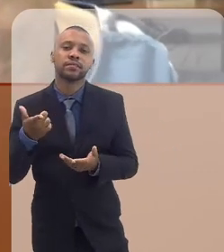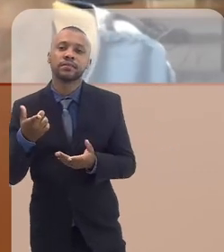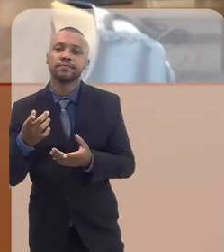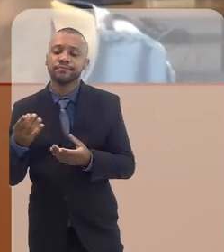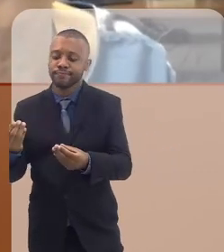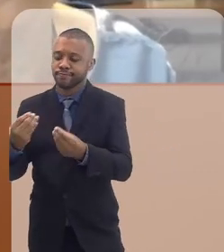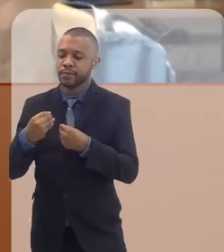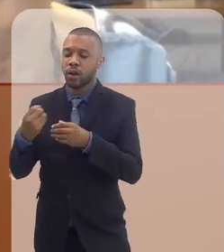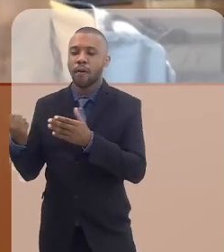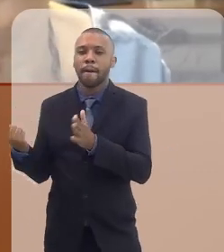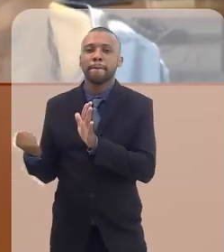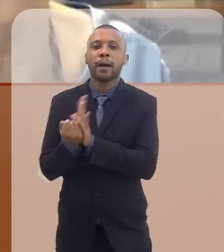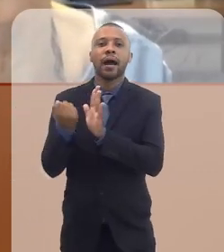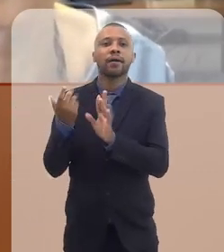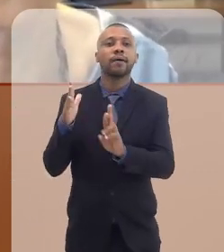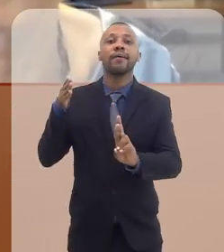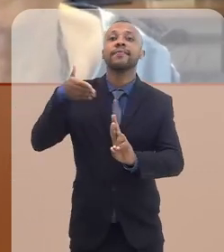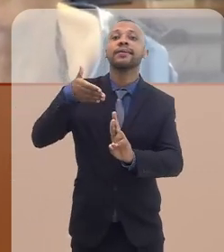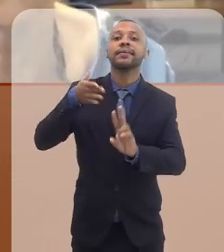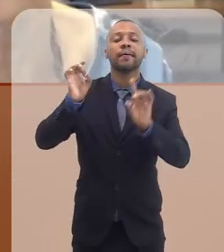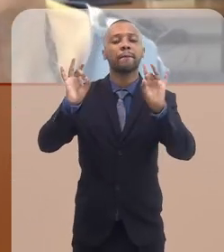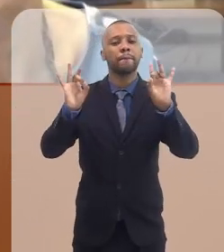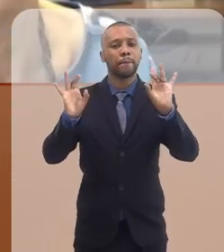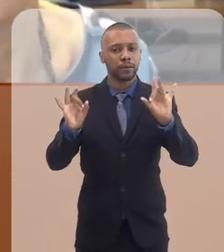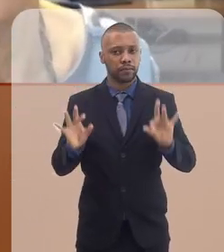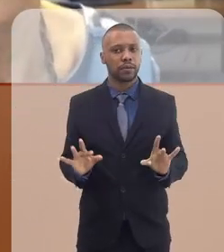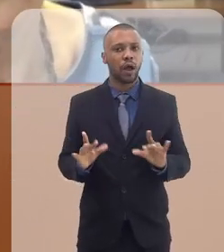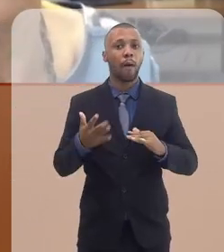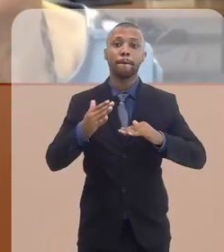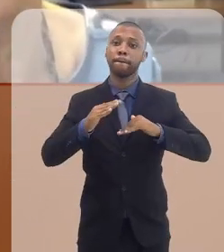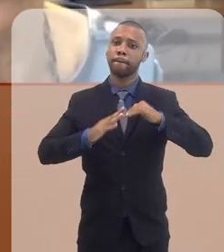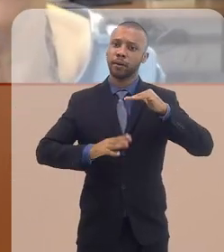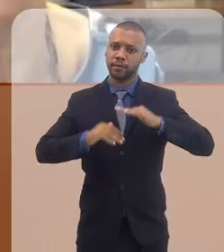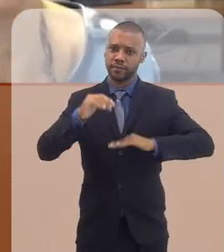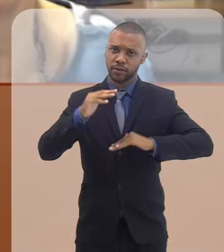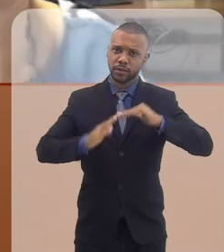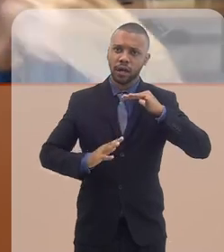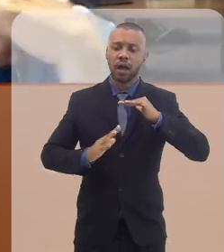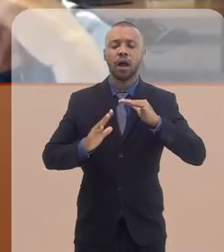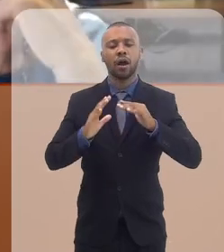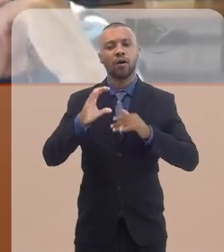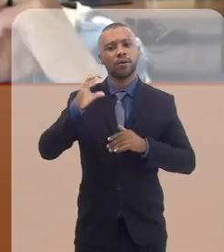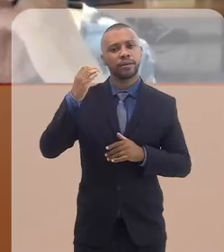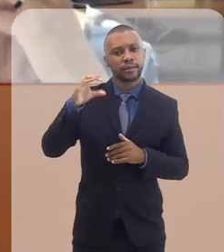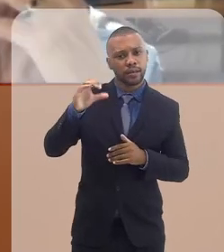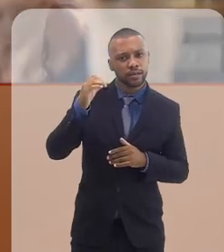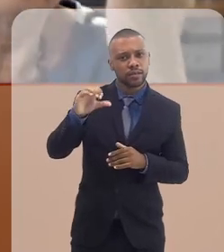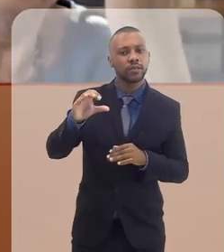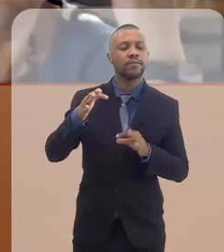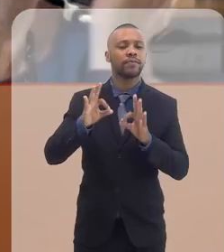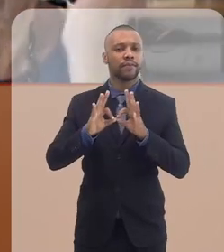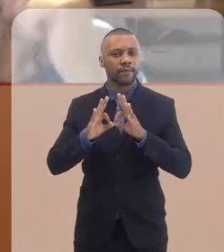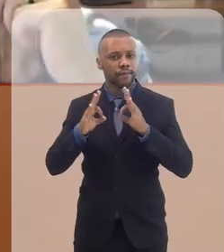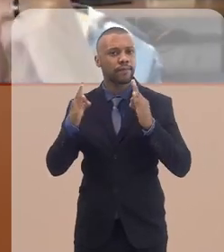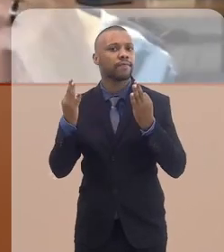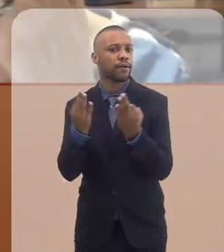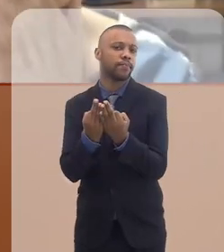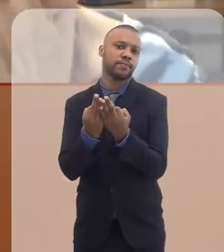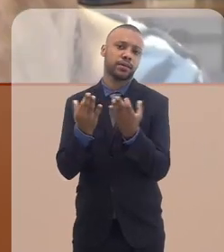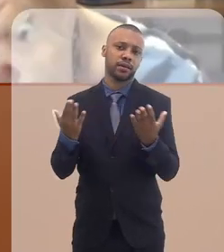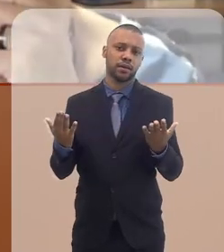deixou um legado muito especial, né? Um legado profissional,